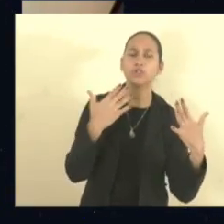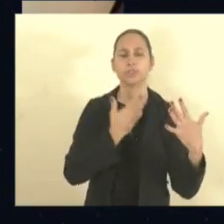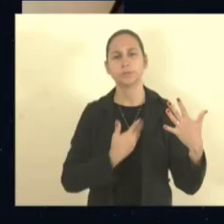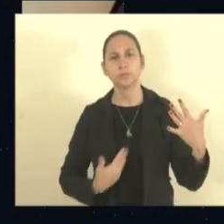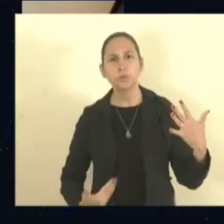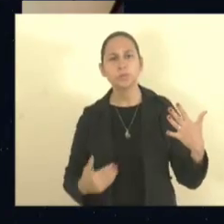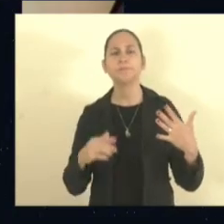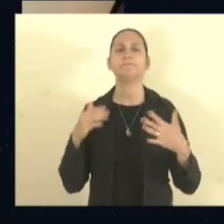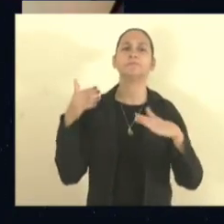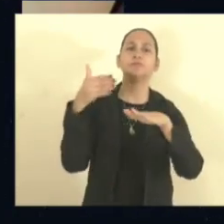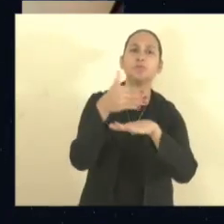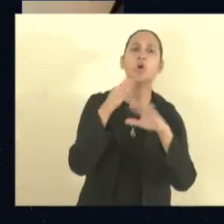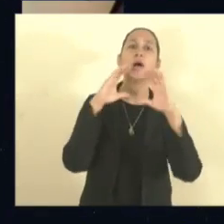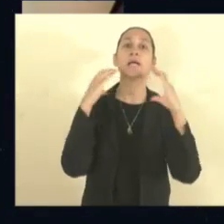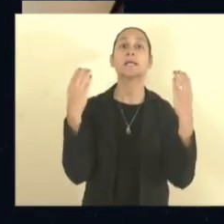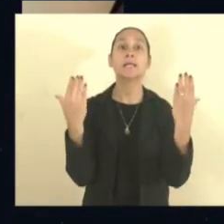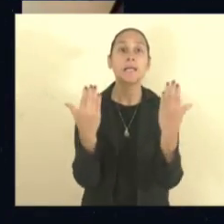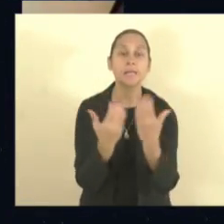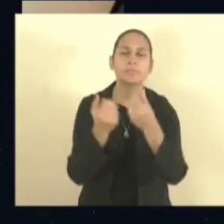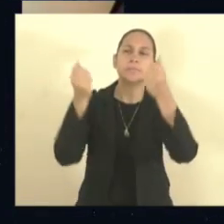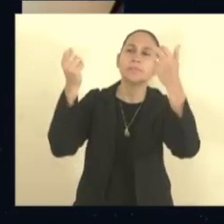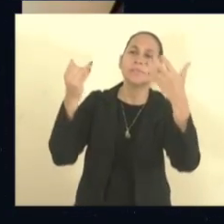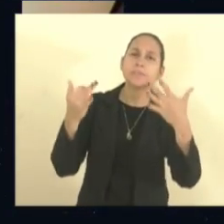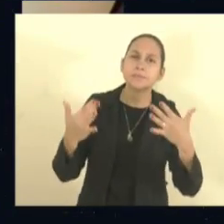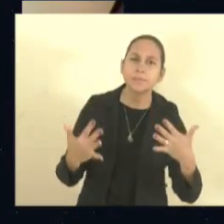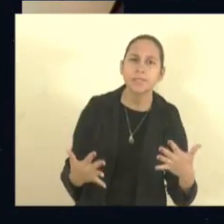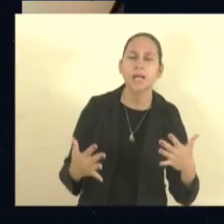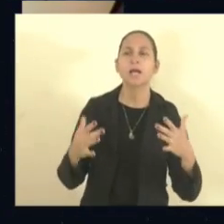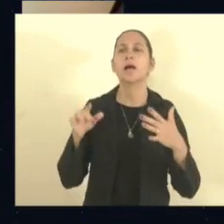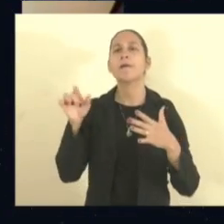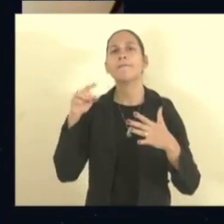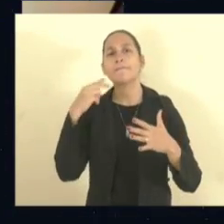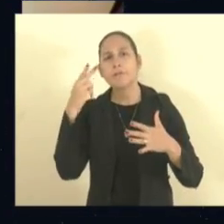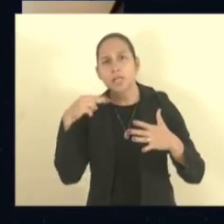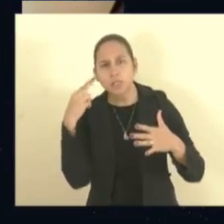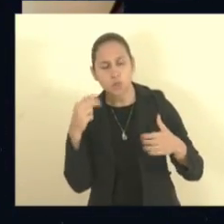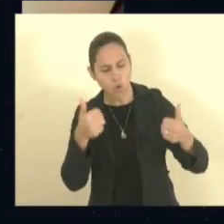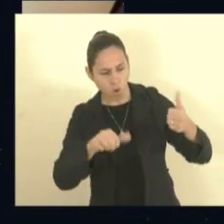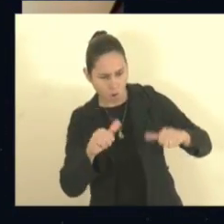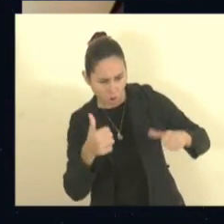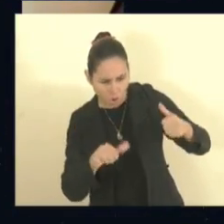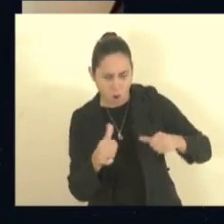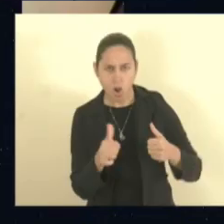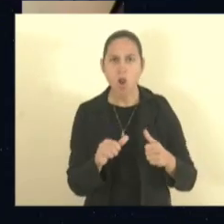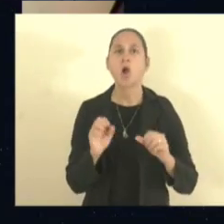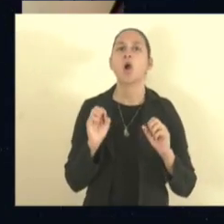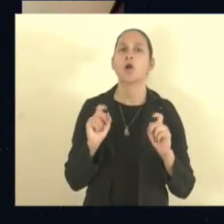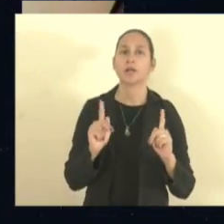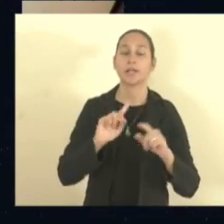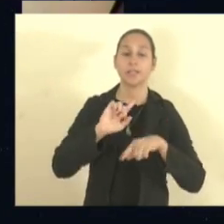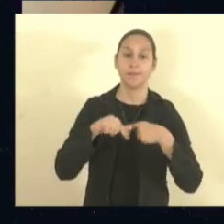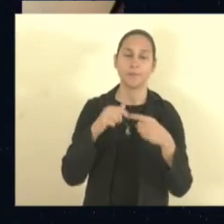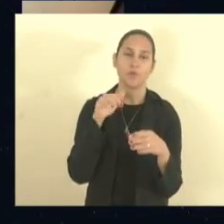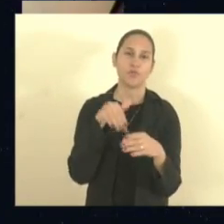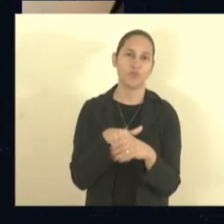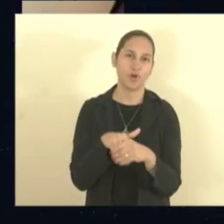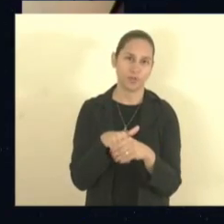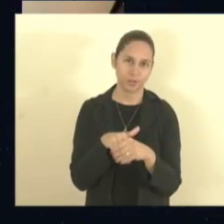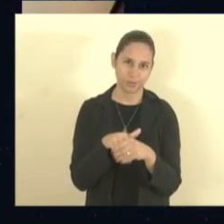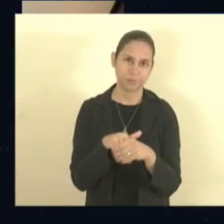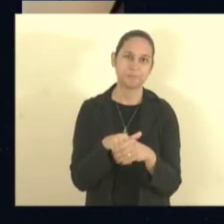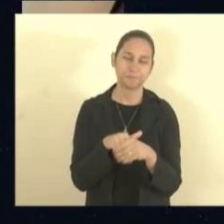à Câmara explicar o que era. Os vereadores analisaram e foram votados, de repente,